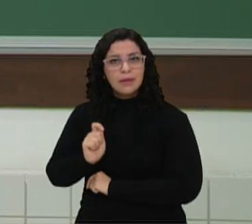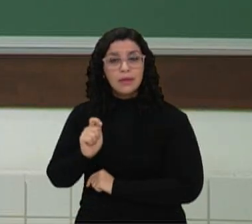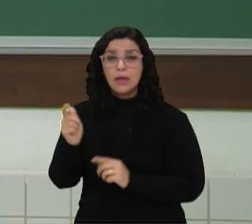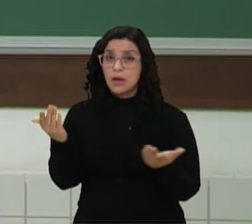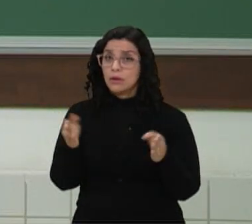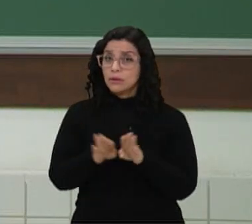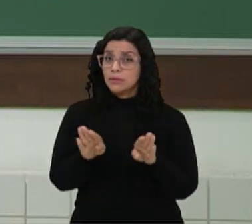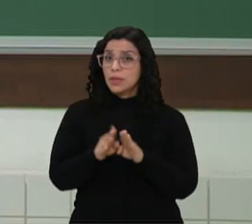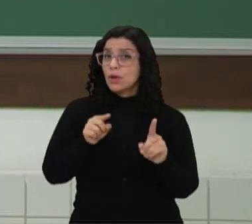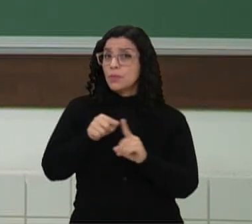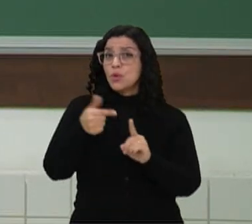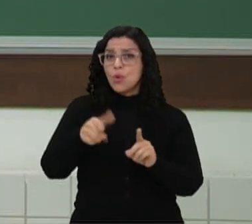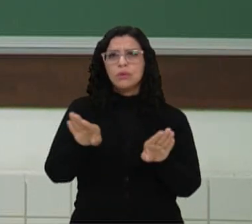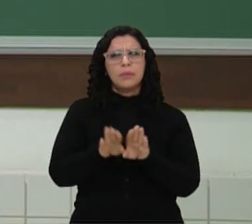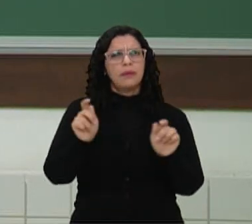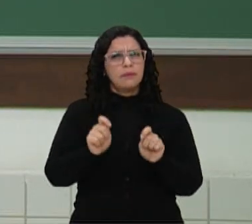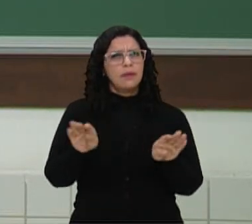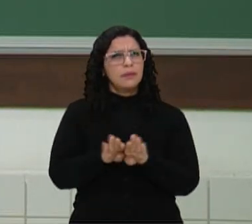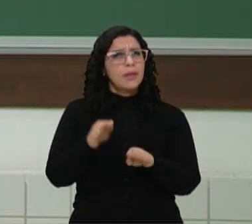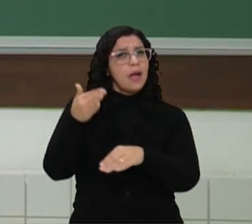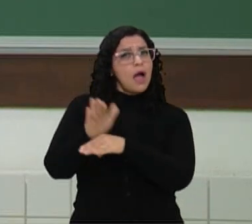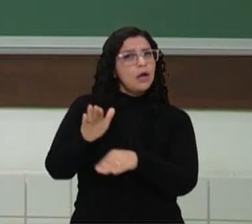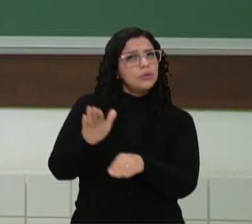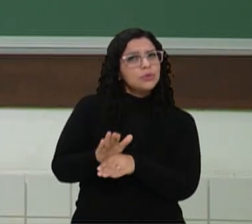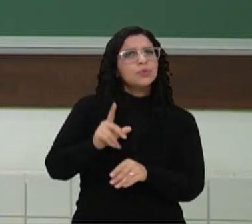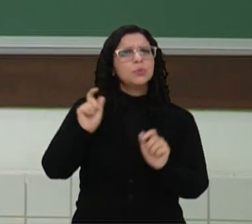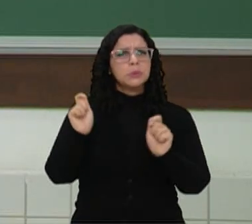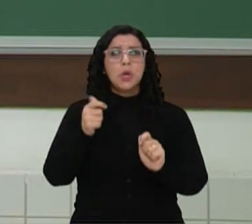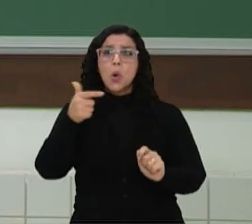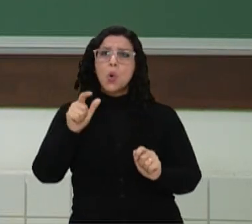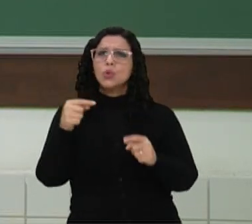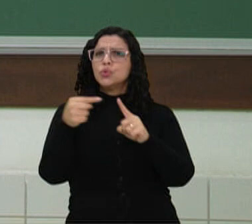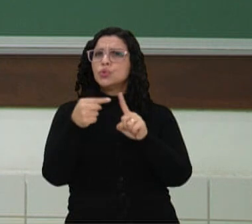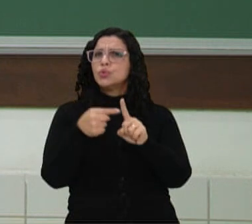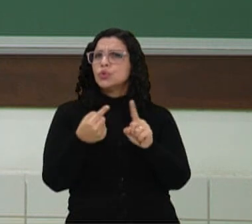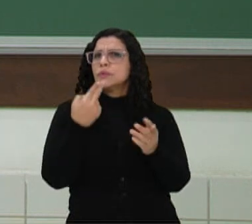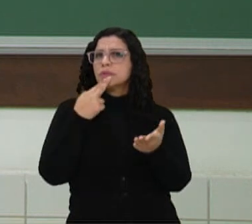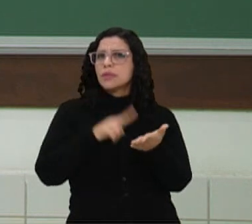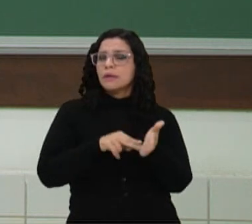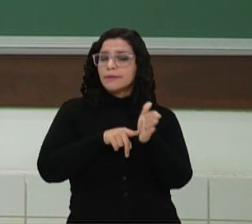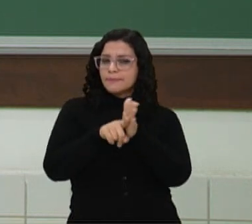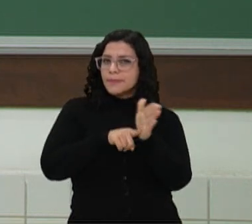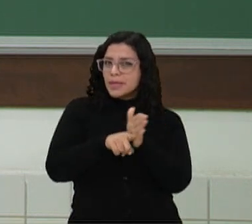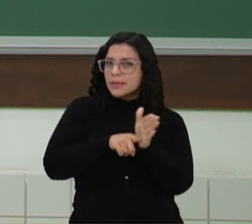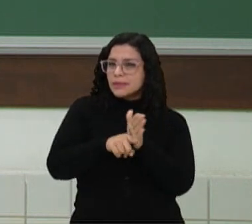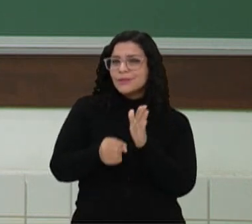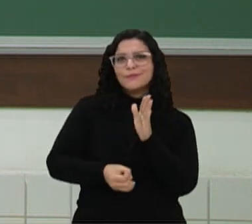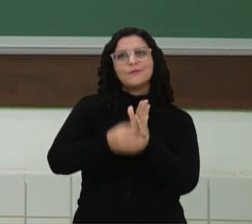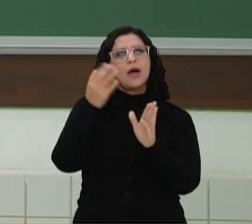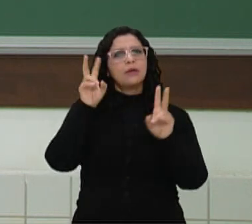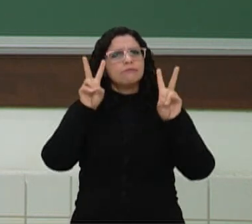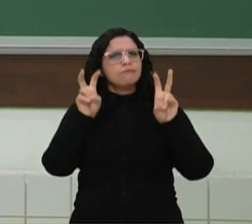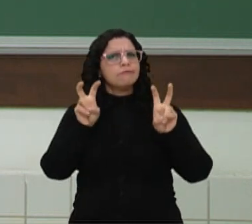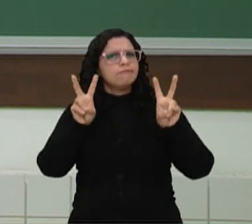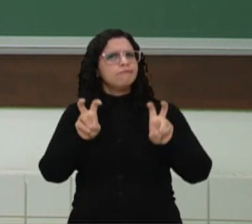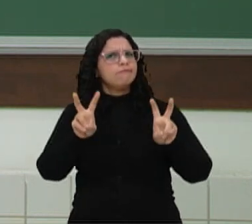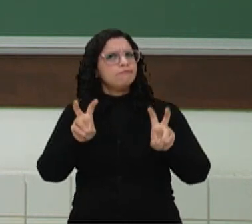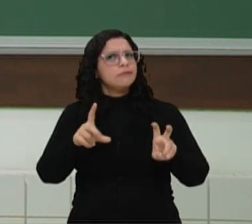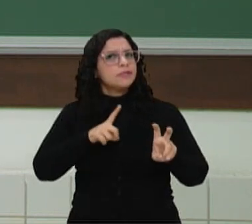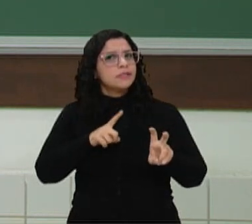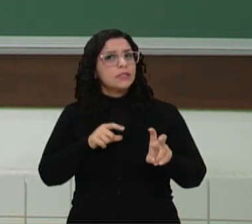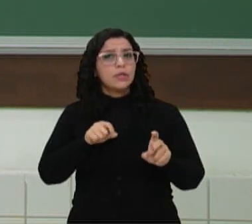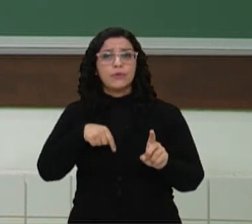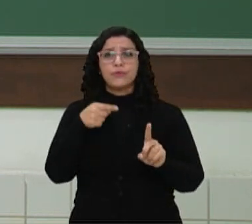outros objetivos aqui podem fazer muito bem parte de outras cartas abertas que você pode pesquisar sobre diversos assuntos.